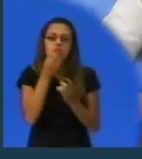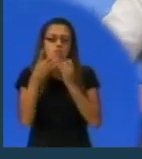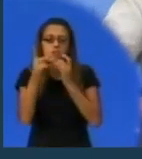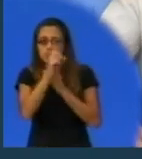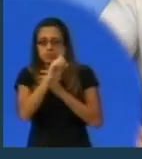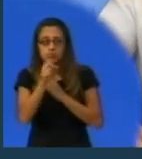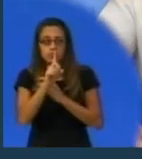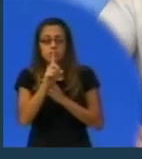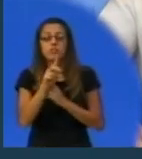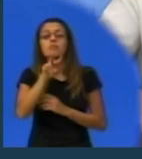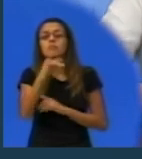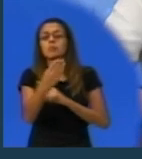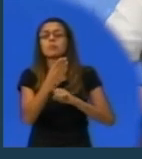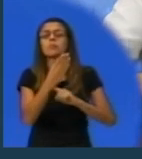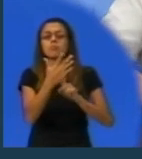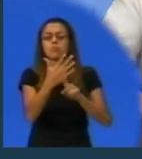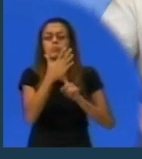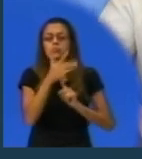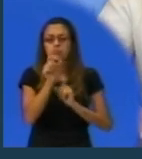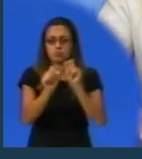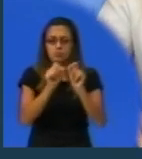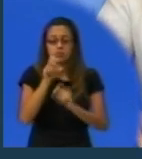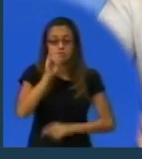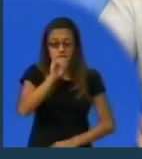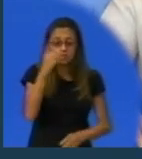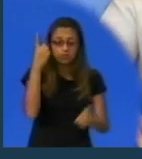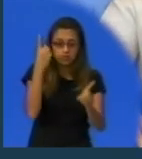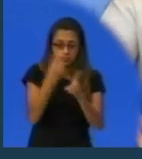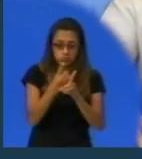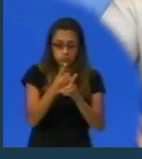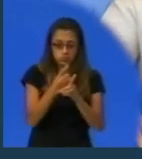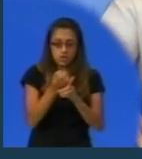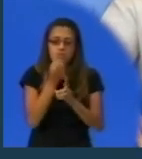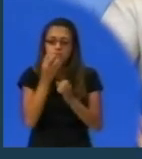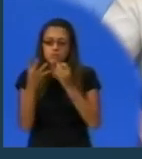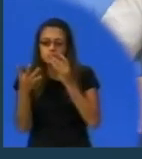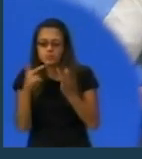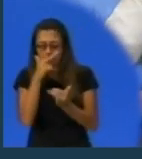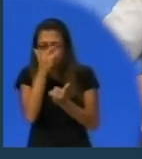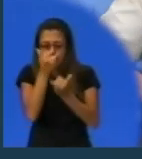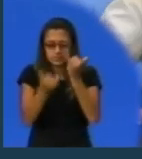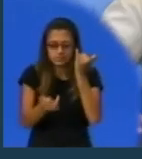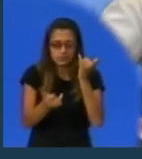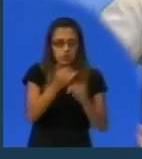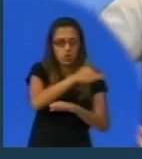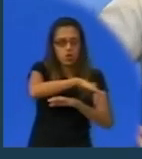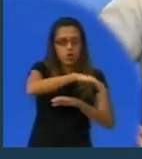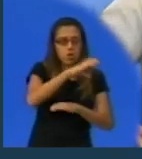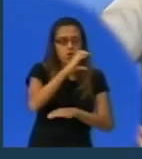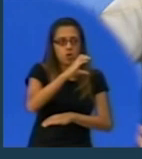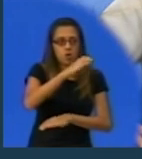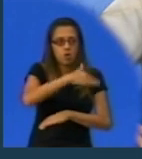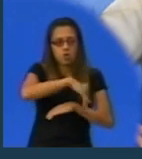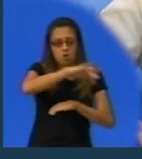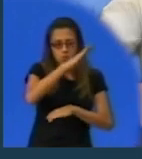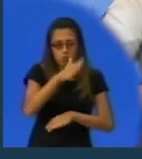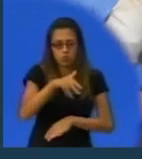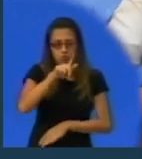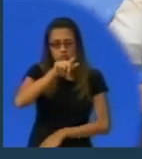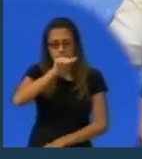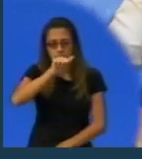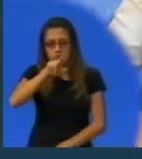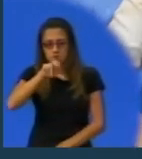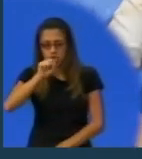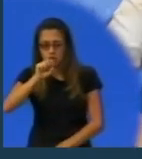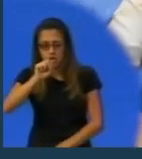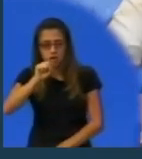o que isso vai te indicar? Se você encontrar os seus dados próximos à curva de Gauss, você vai usar um procedimento estatístico. Você